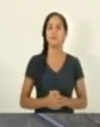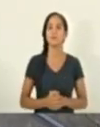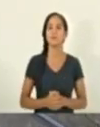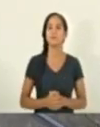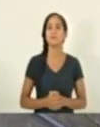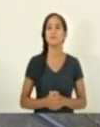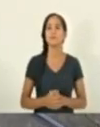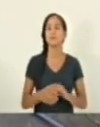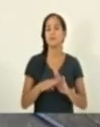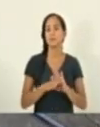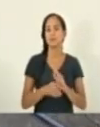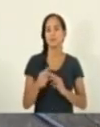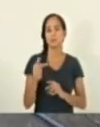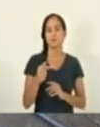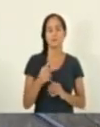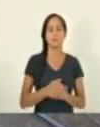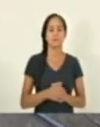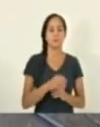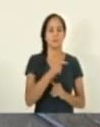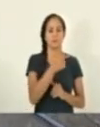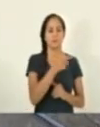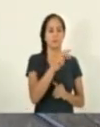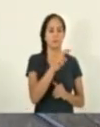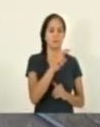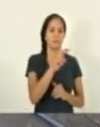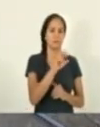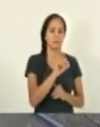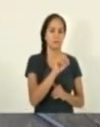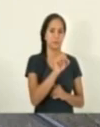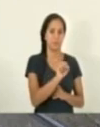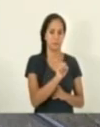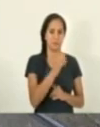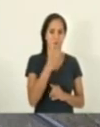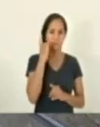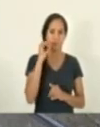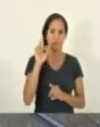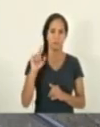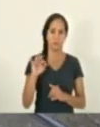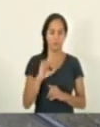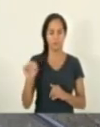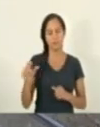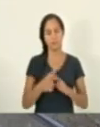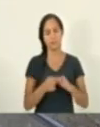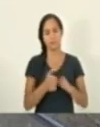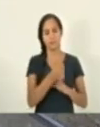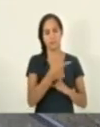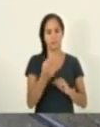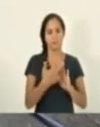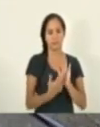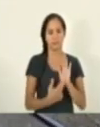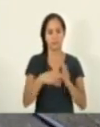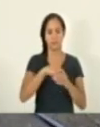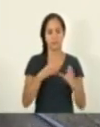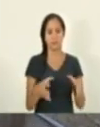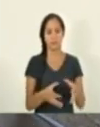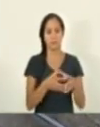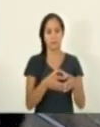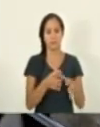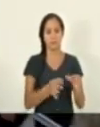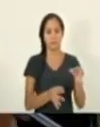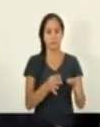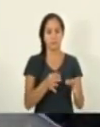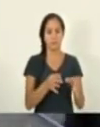Sétimo item da pauta, projeto de lei 508/2022, deputado Rafael Favato. Após o cumprimento do artigo 120 do regimento interno, as comissões.